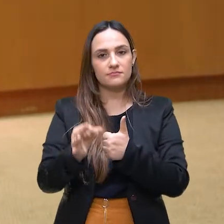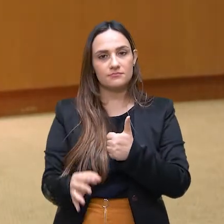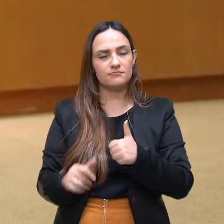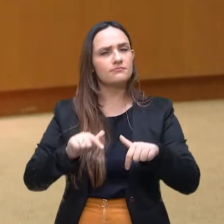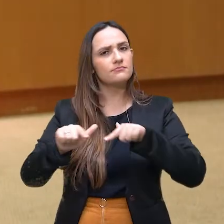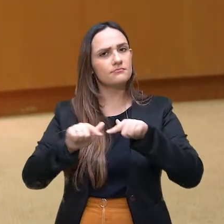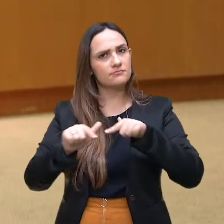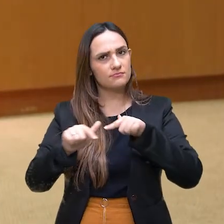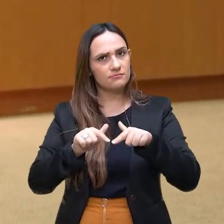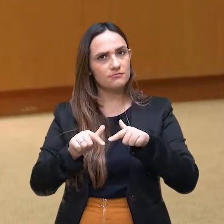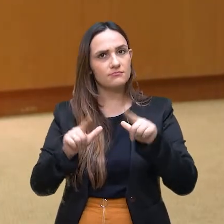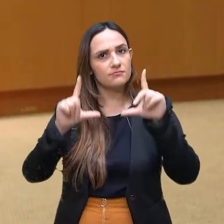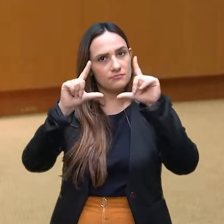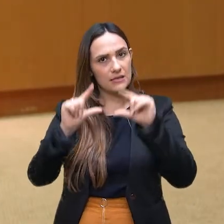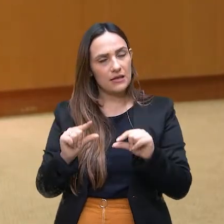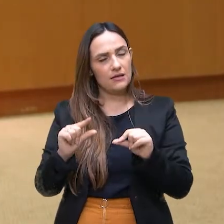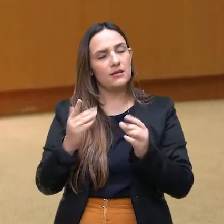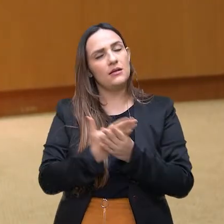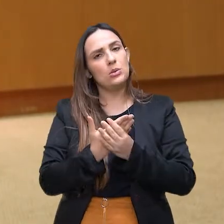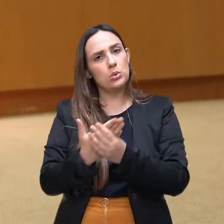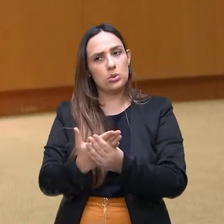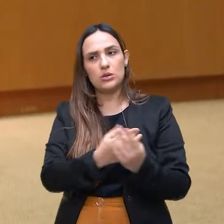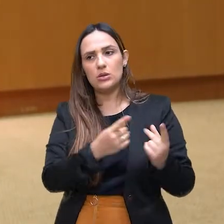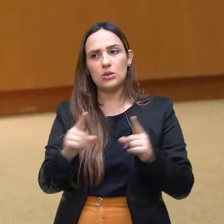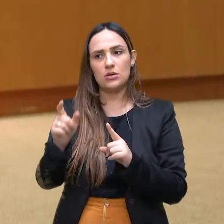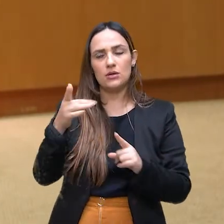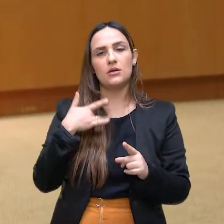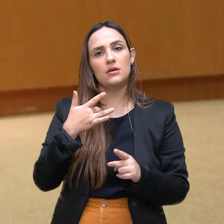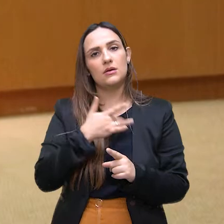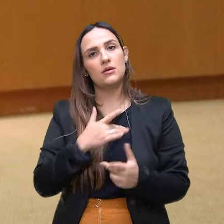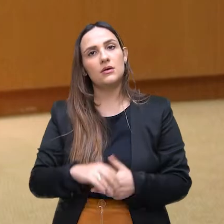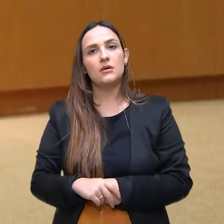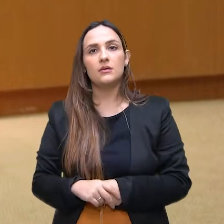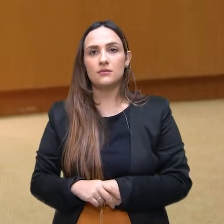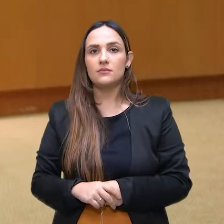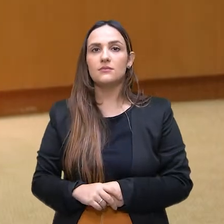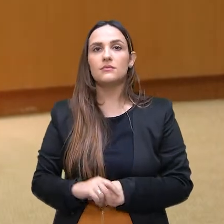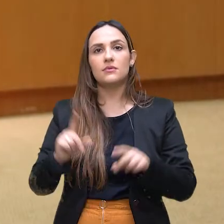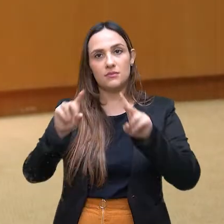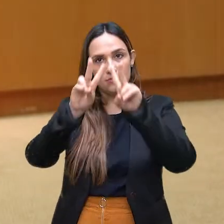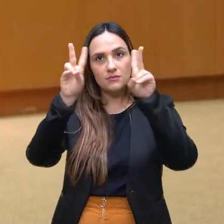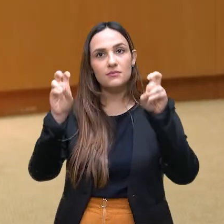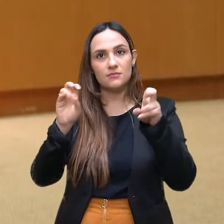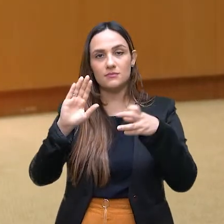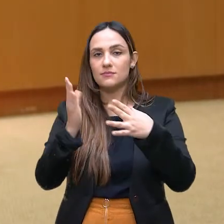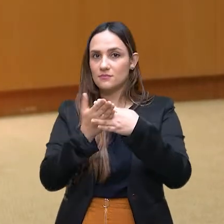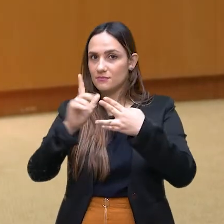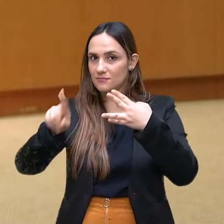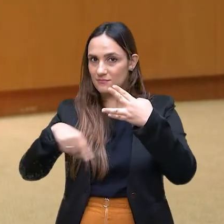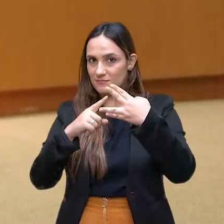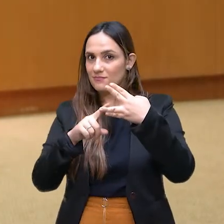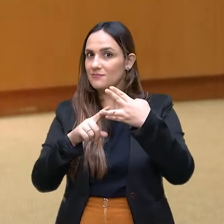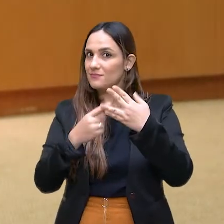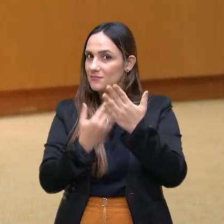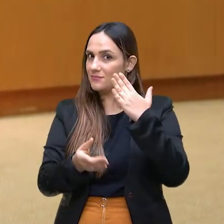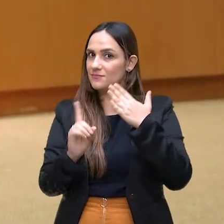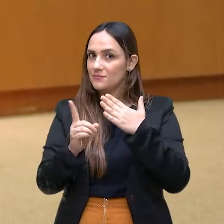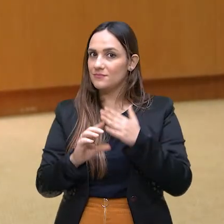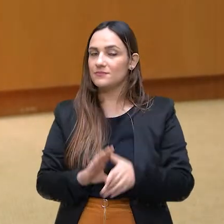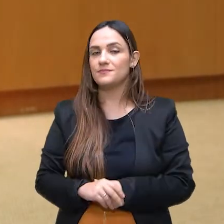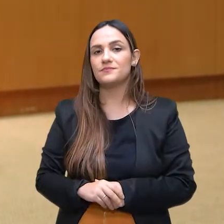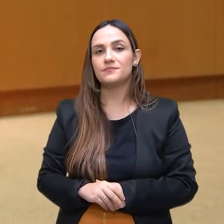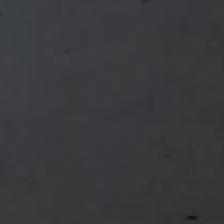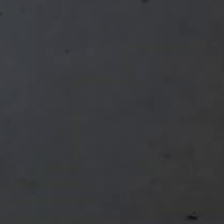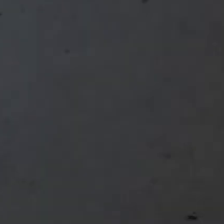Mato Grosso do Sul vem trabalhando para diminuir a judicialização da saúde no estado, é assunto para o próximo bloco. Não